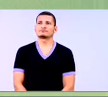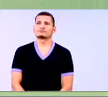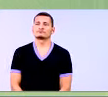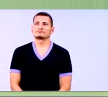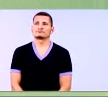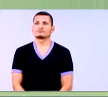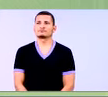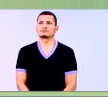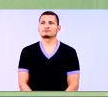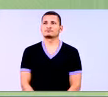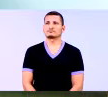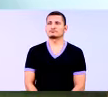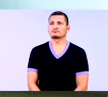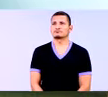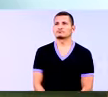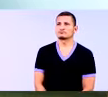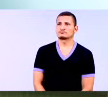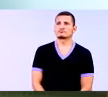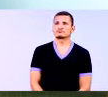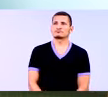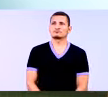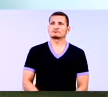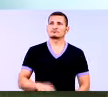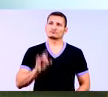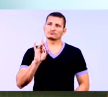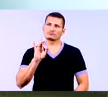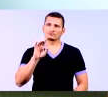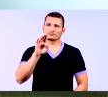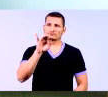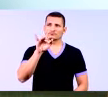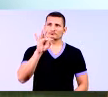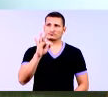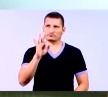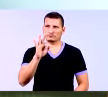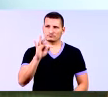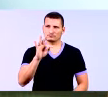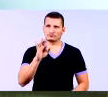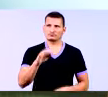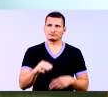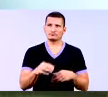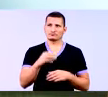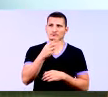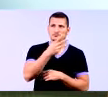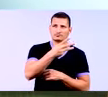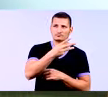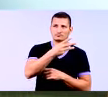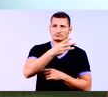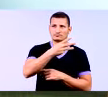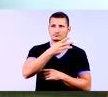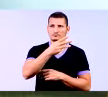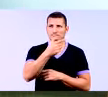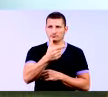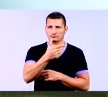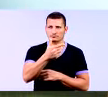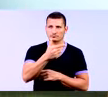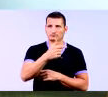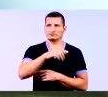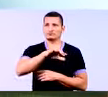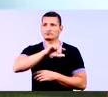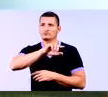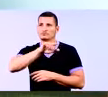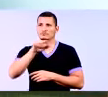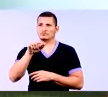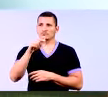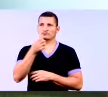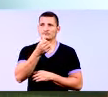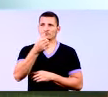Sem mexer no clock, só no bit interno, de 32 para 64, eu estou trabalhando no dobro da velocidade. Porque eu vou dar